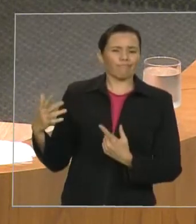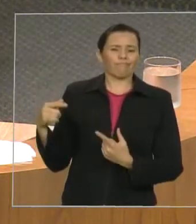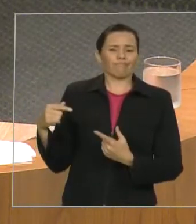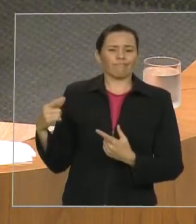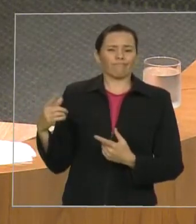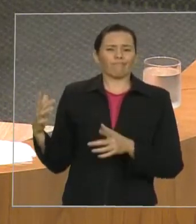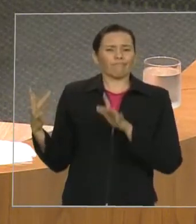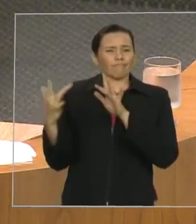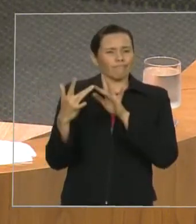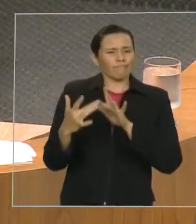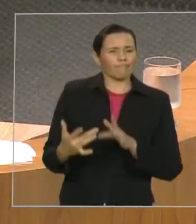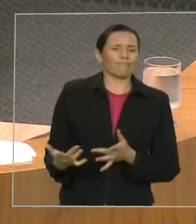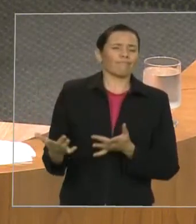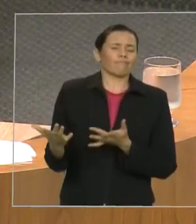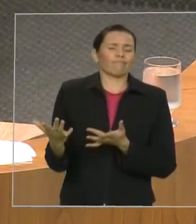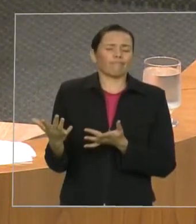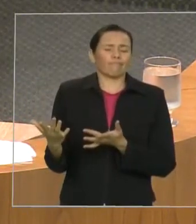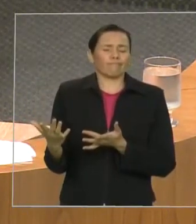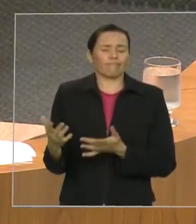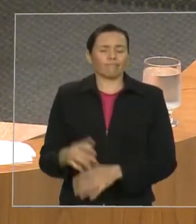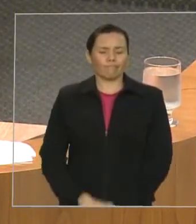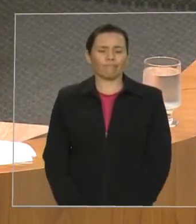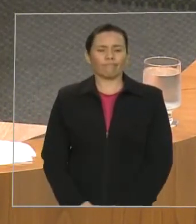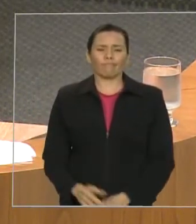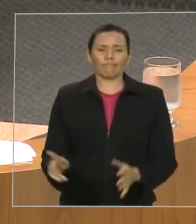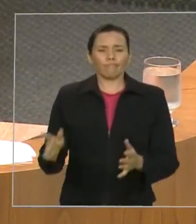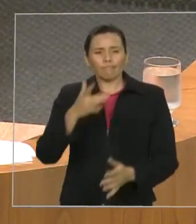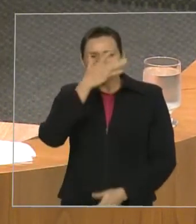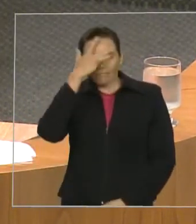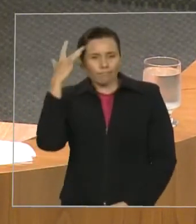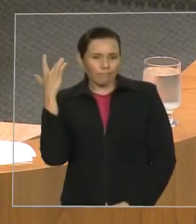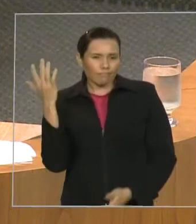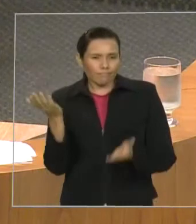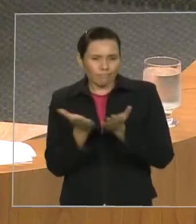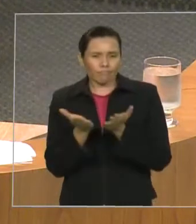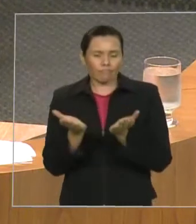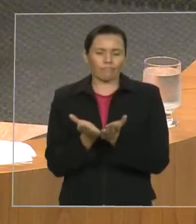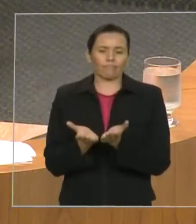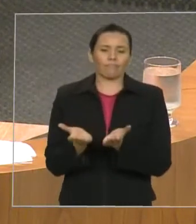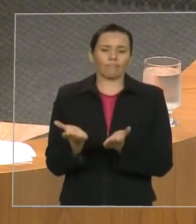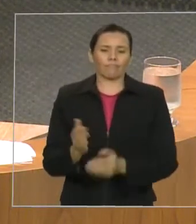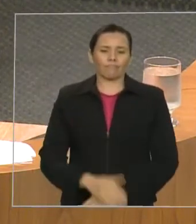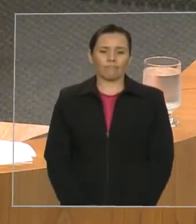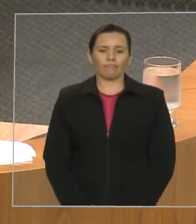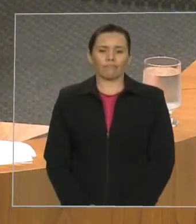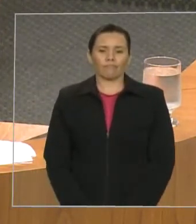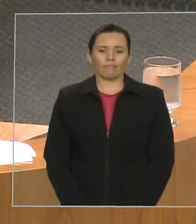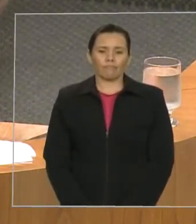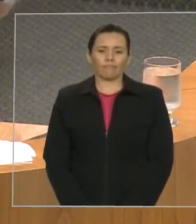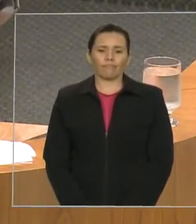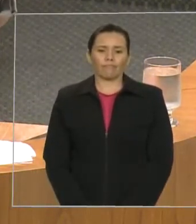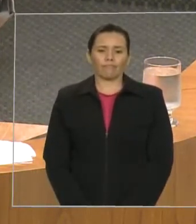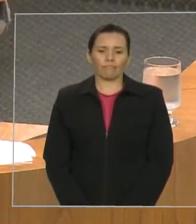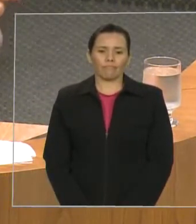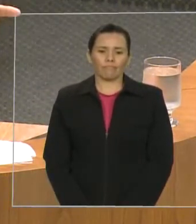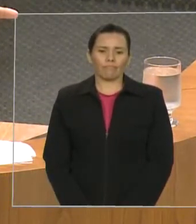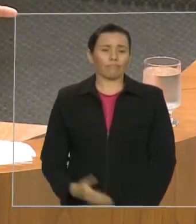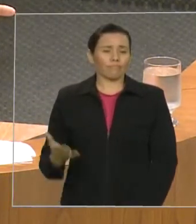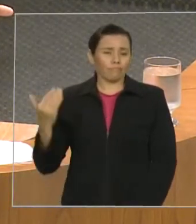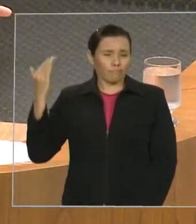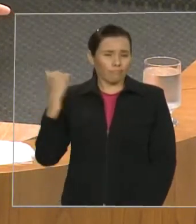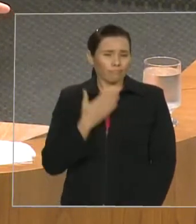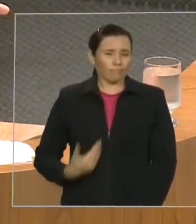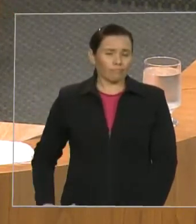dos evangélicos, e essa suposta farra, no passado, na época de Jackson